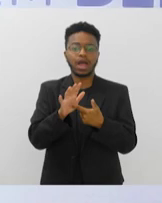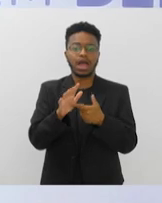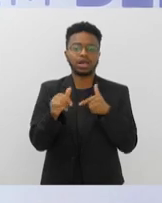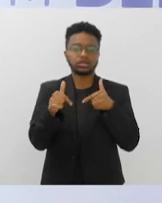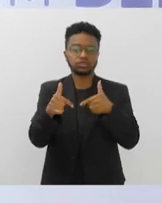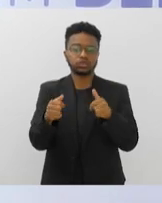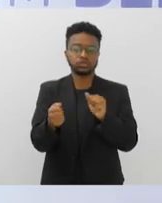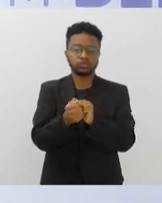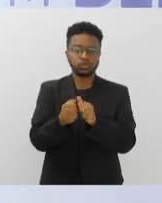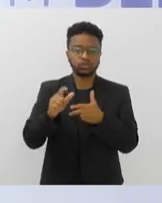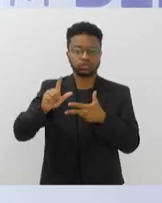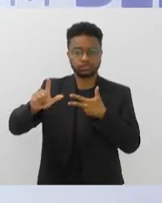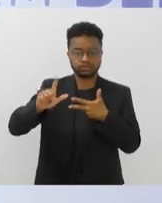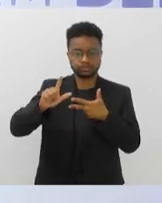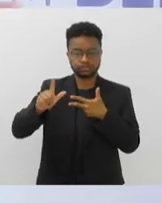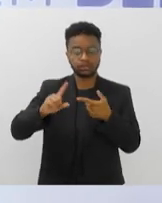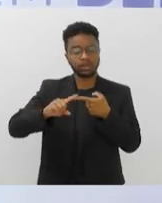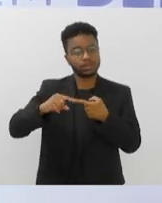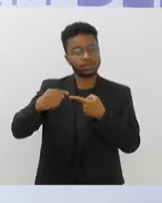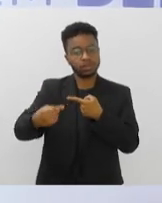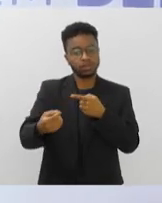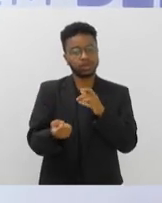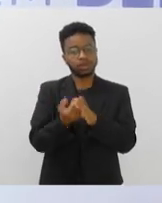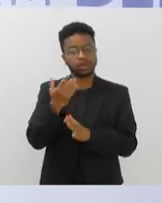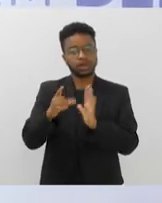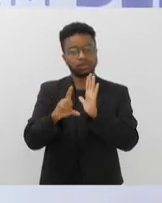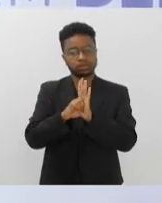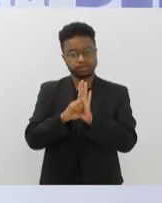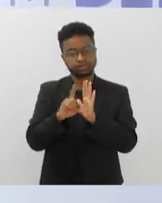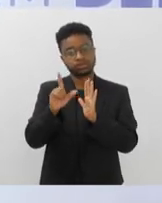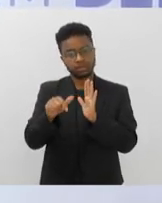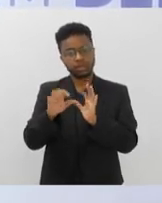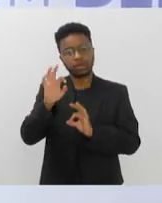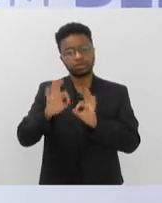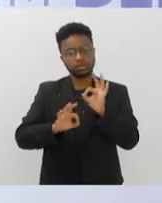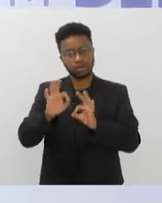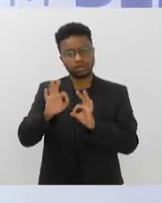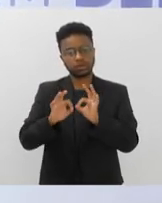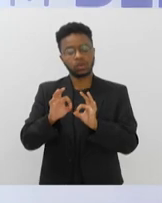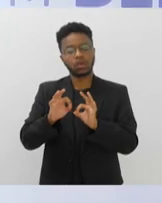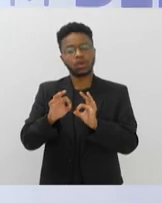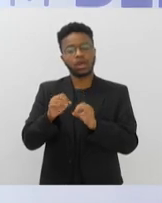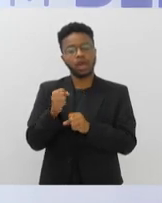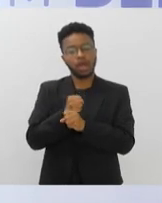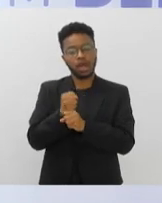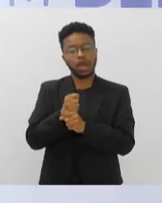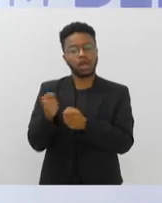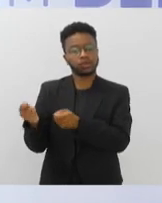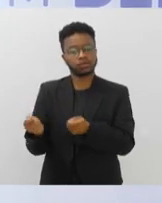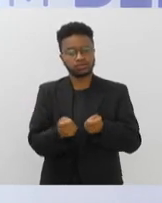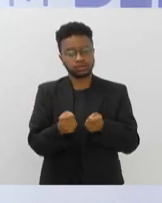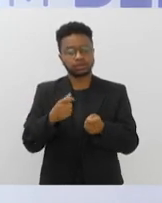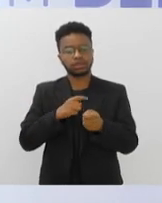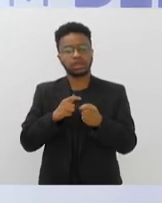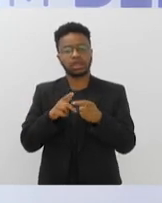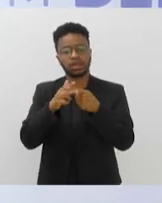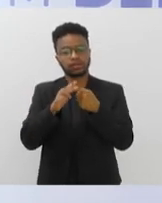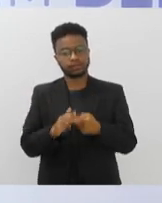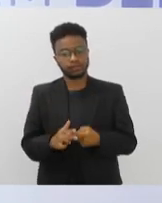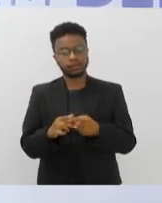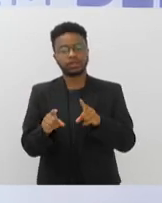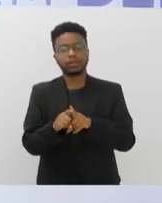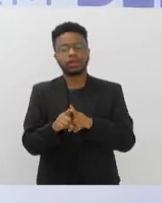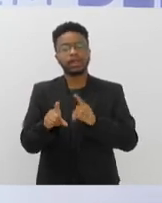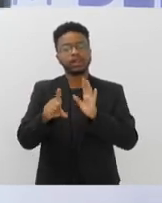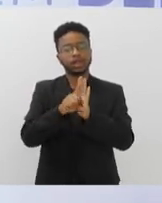o poder legislativo e daí é criada uma lei que é o plano plurianual que sofre revisão todo ano e a lei orçamentária anual